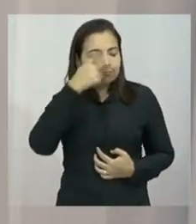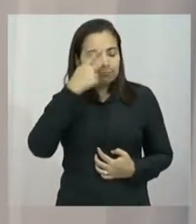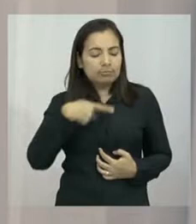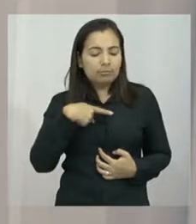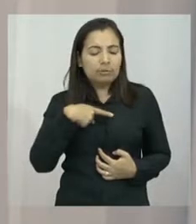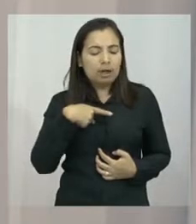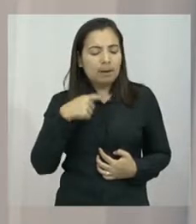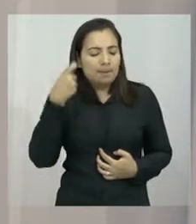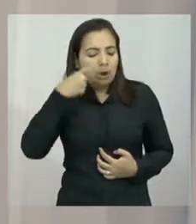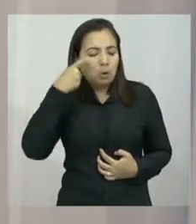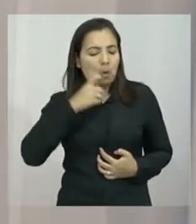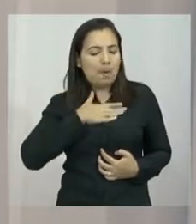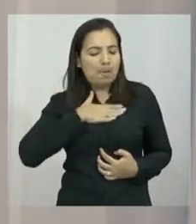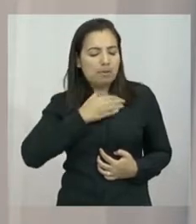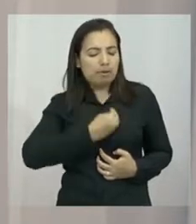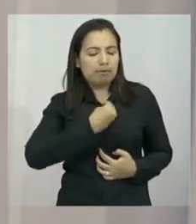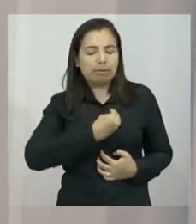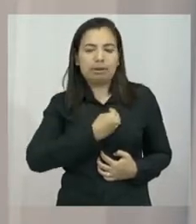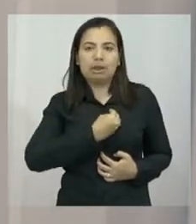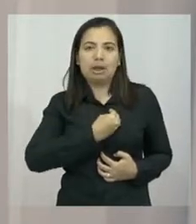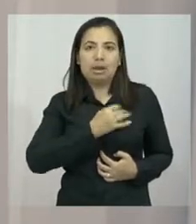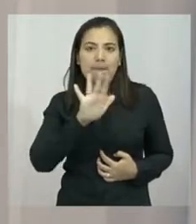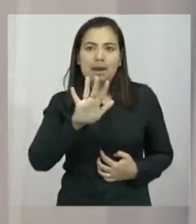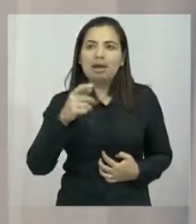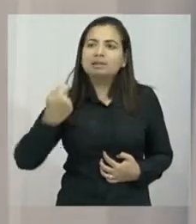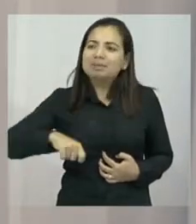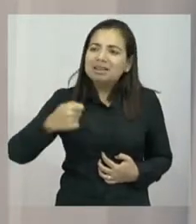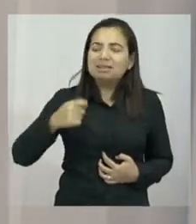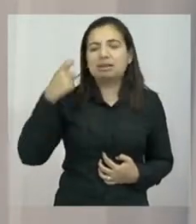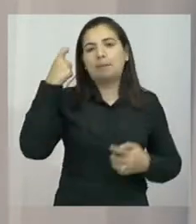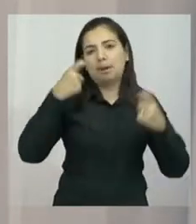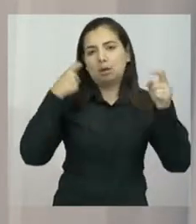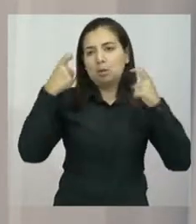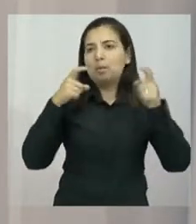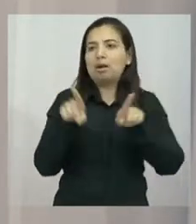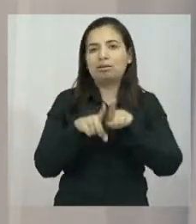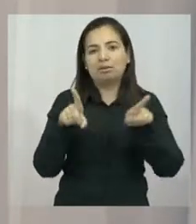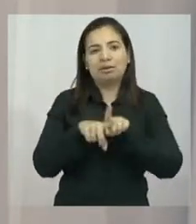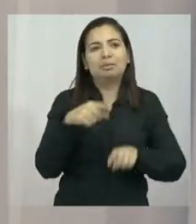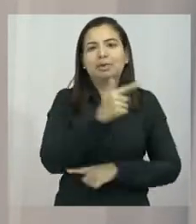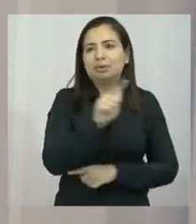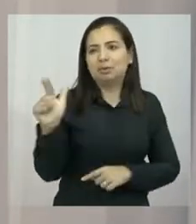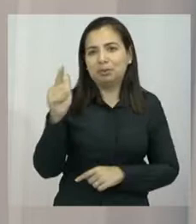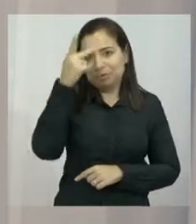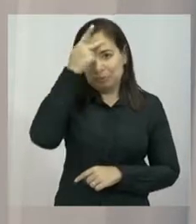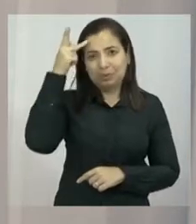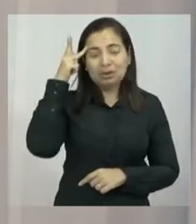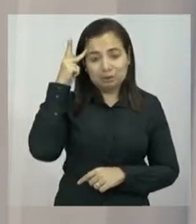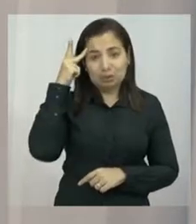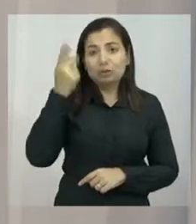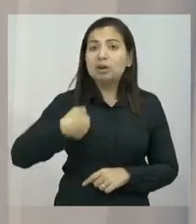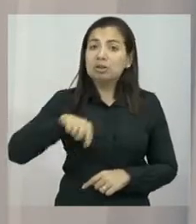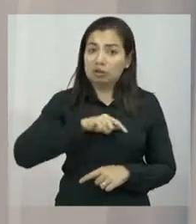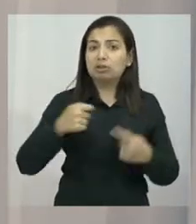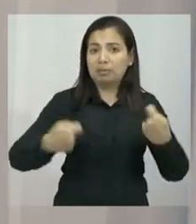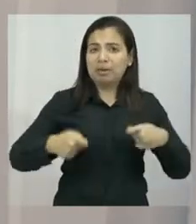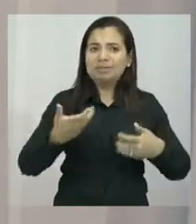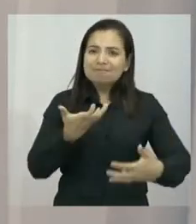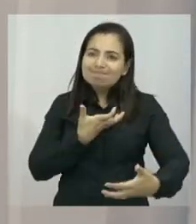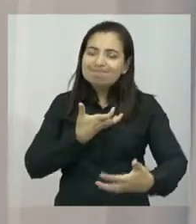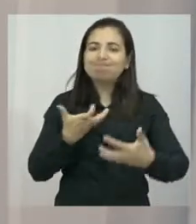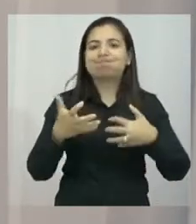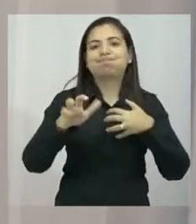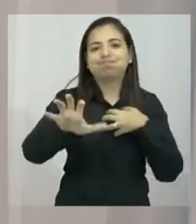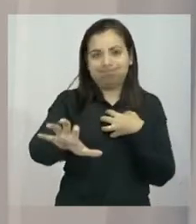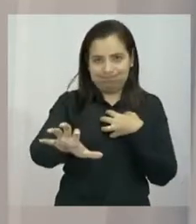pensar e me preocupar. Então, assim, nós precisamos hoje realmente preocupar-se com o